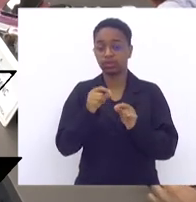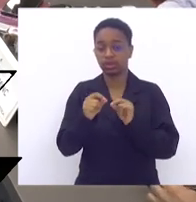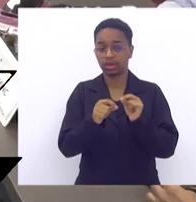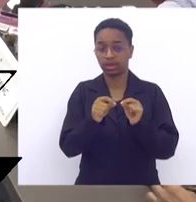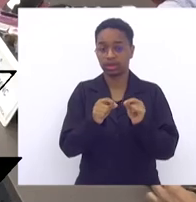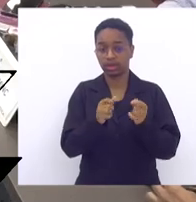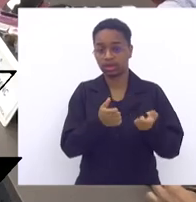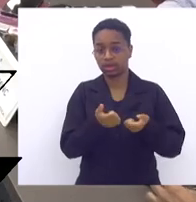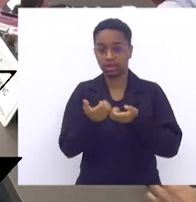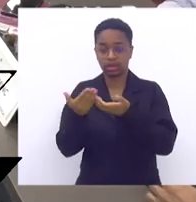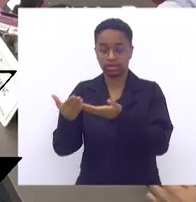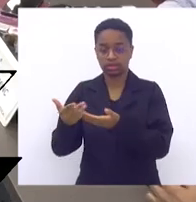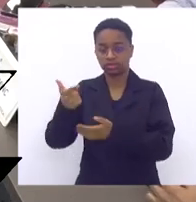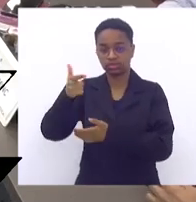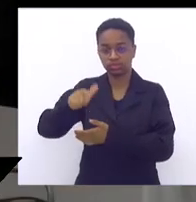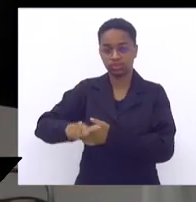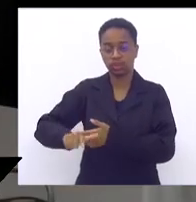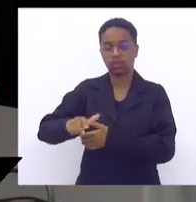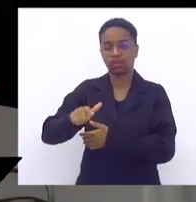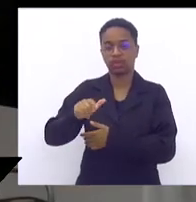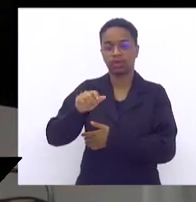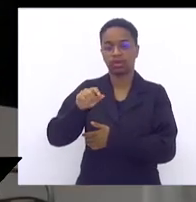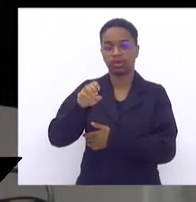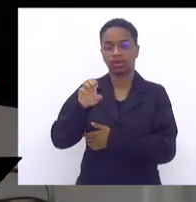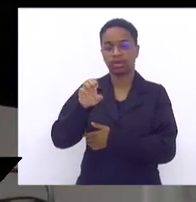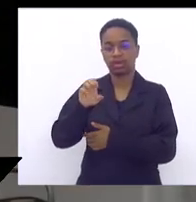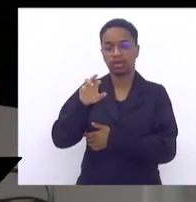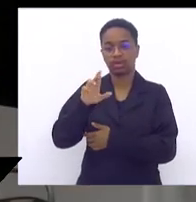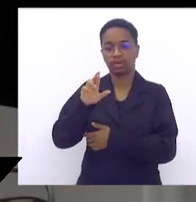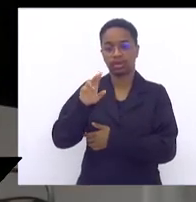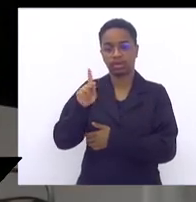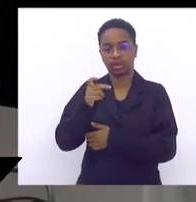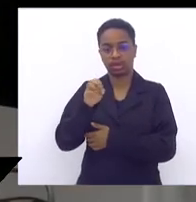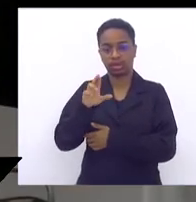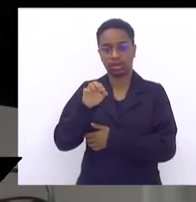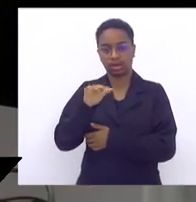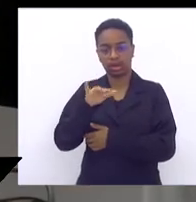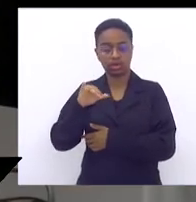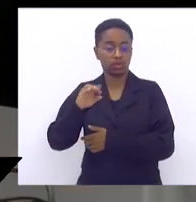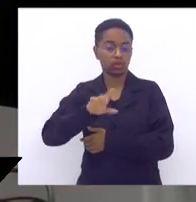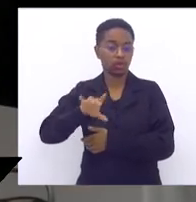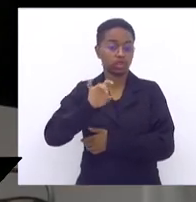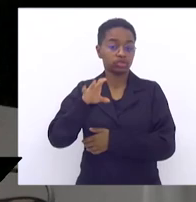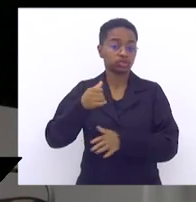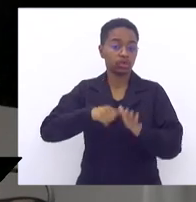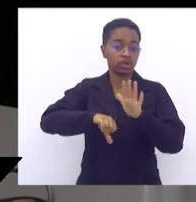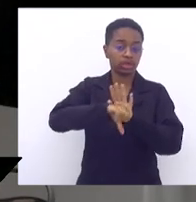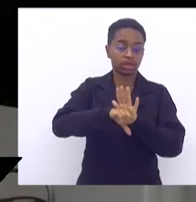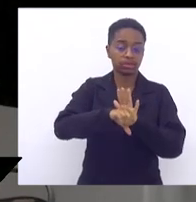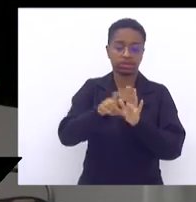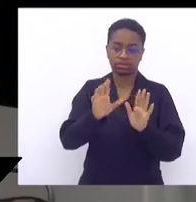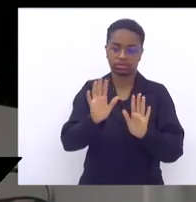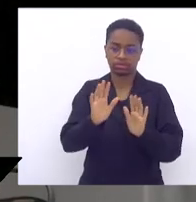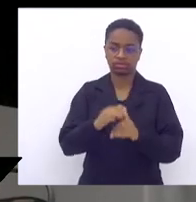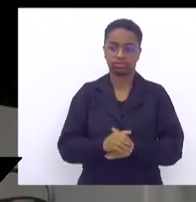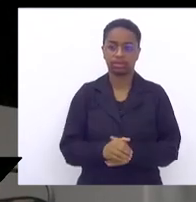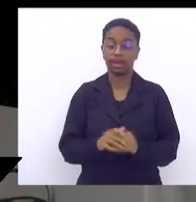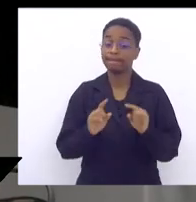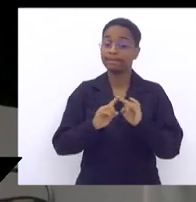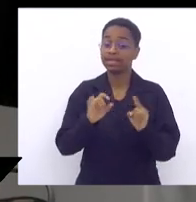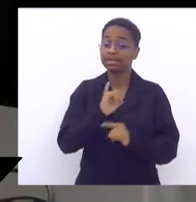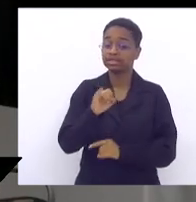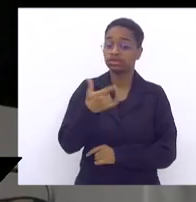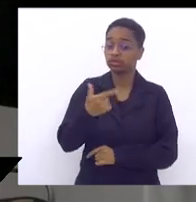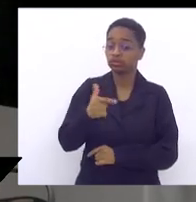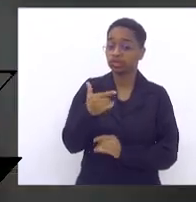ao erário. Sim. E não à pena. Sim, querido, mas do crime ou à pena em relação à improbidade. Mas na medida que você não tiver mais